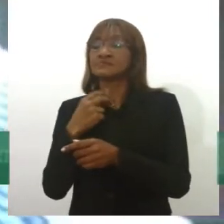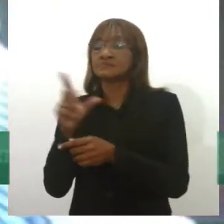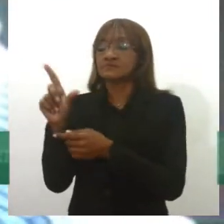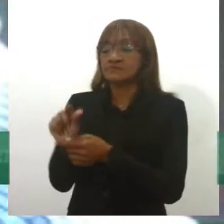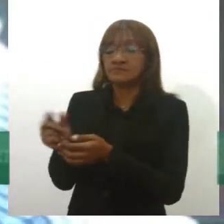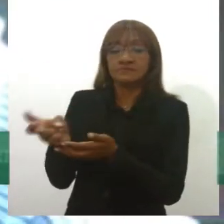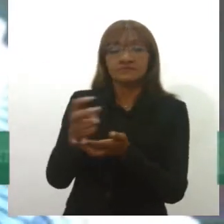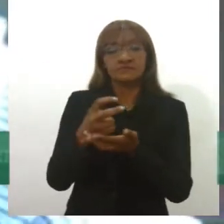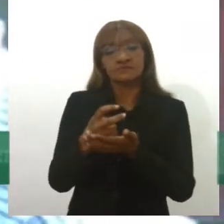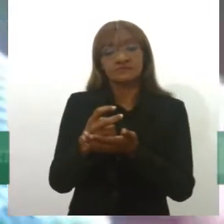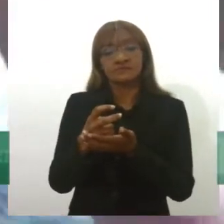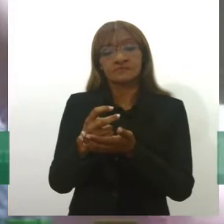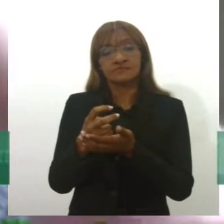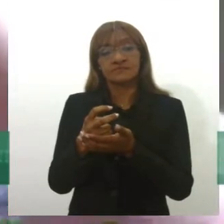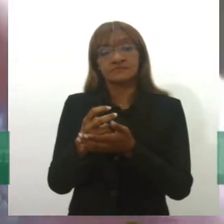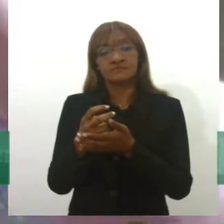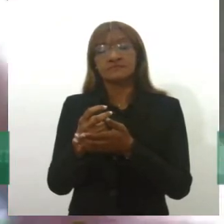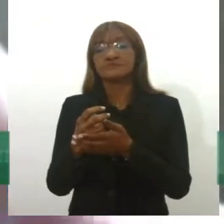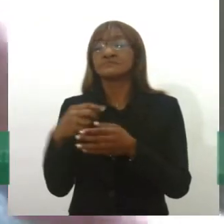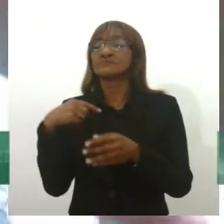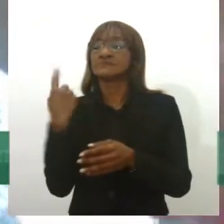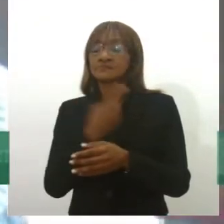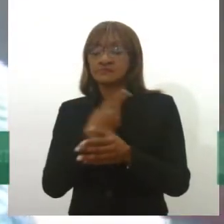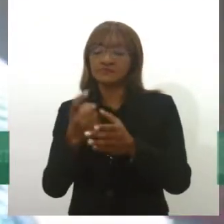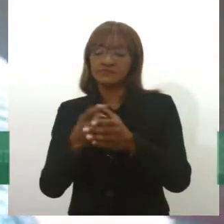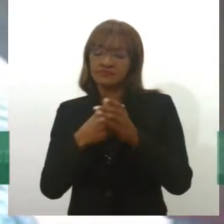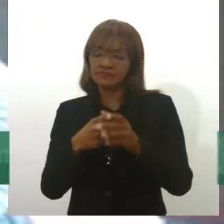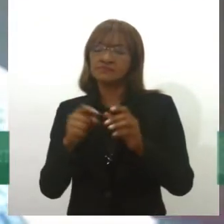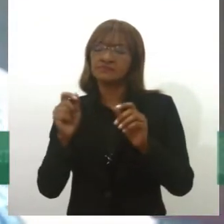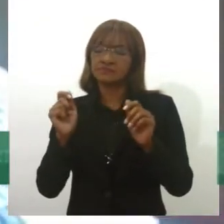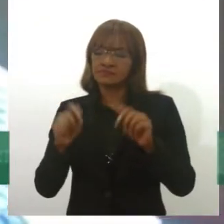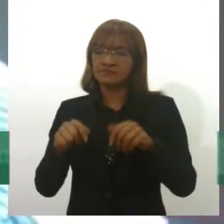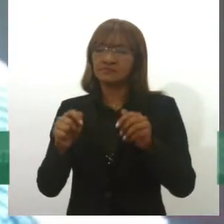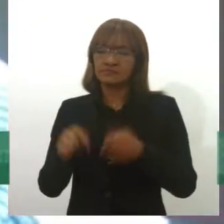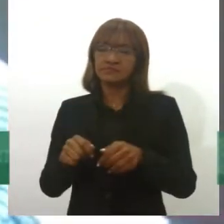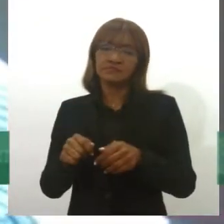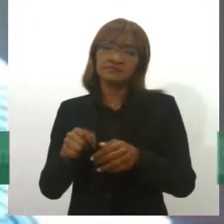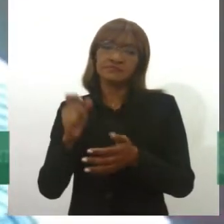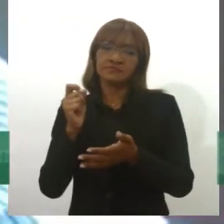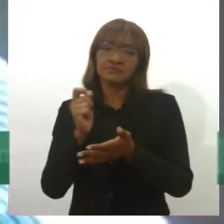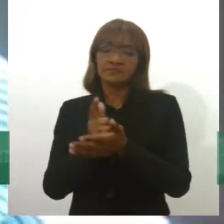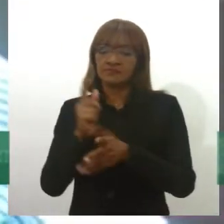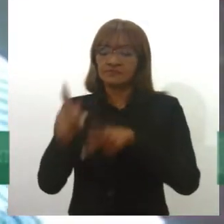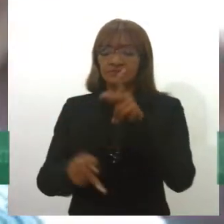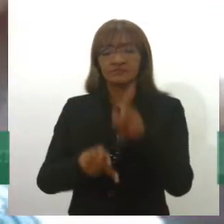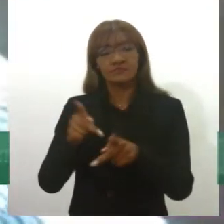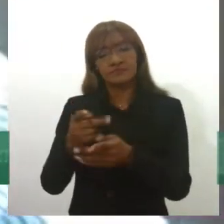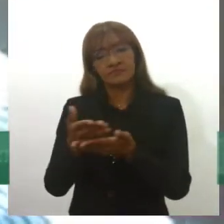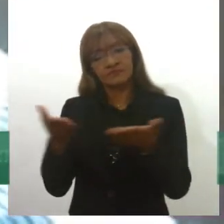porque dependemos desses recursos para financiar serviços públicos essenciais à população.